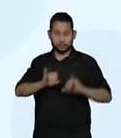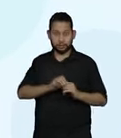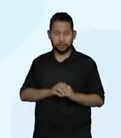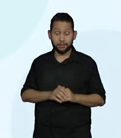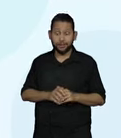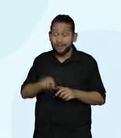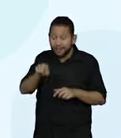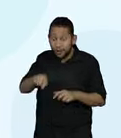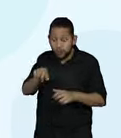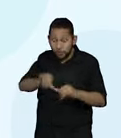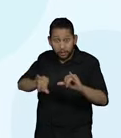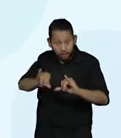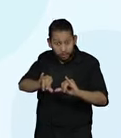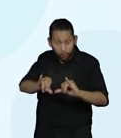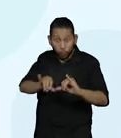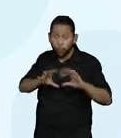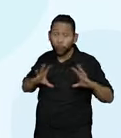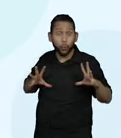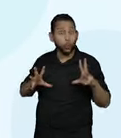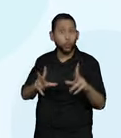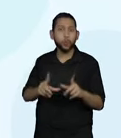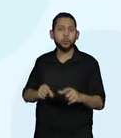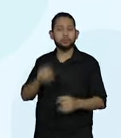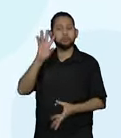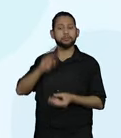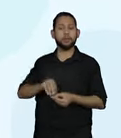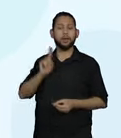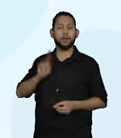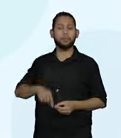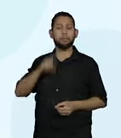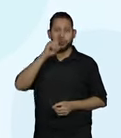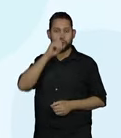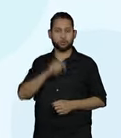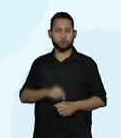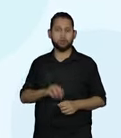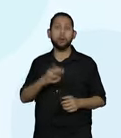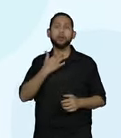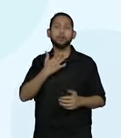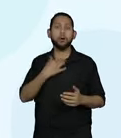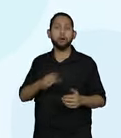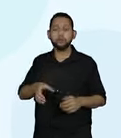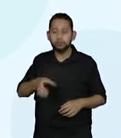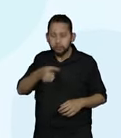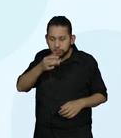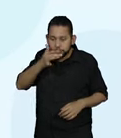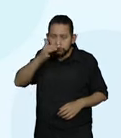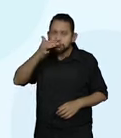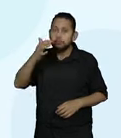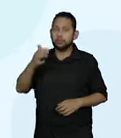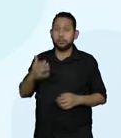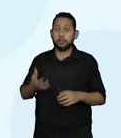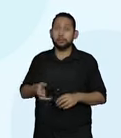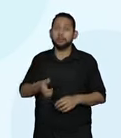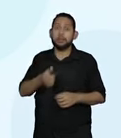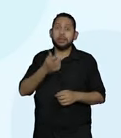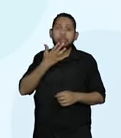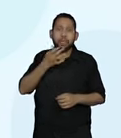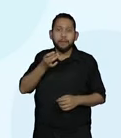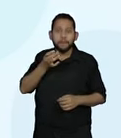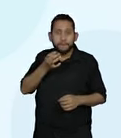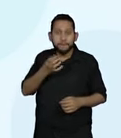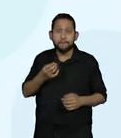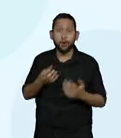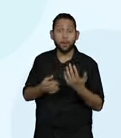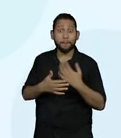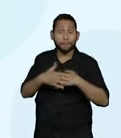como potencialmente perigosa, evitando contatos diretos, seja por inalação, ingestão ou por